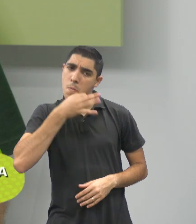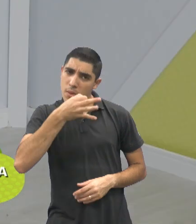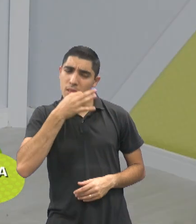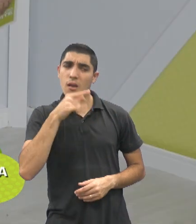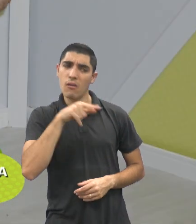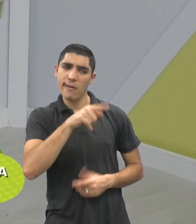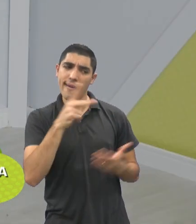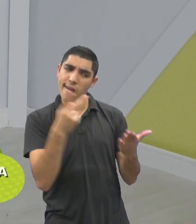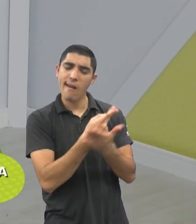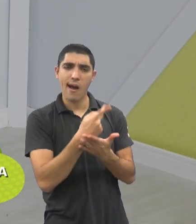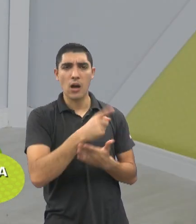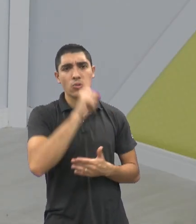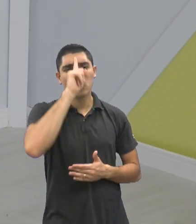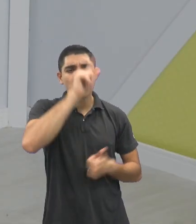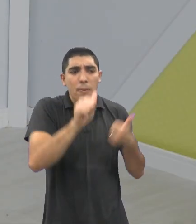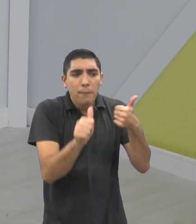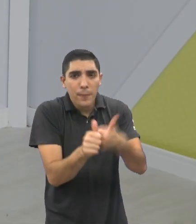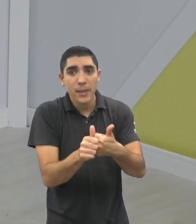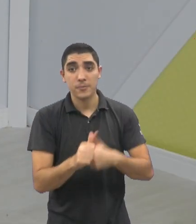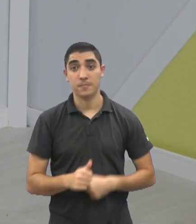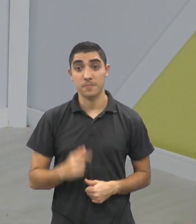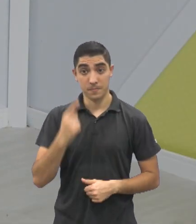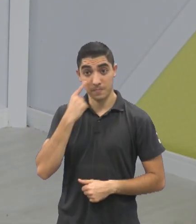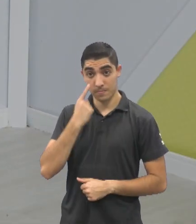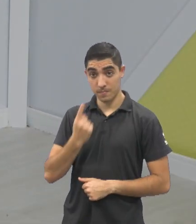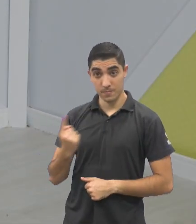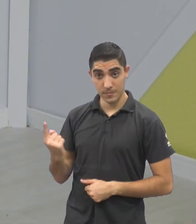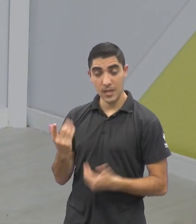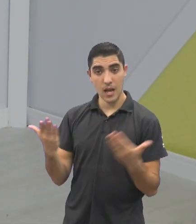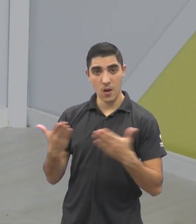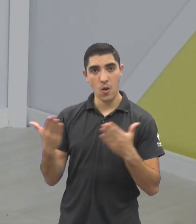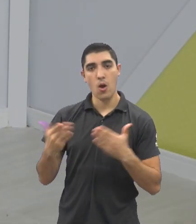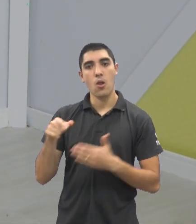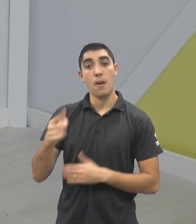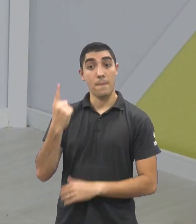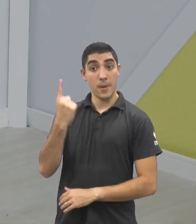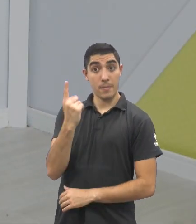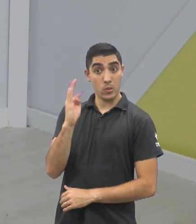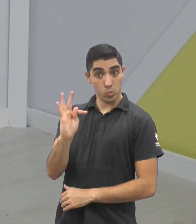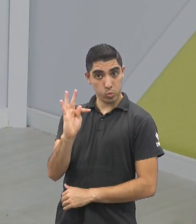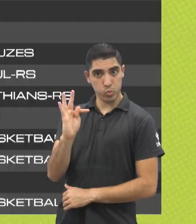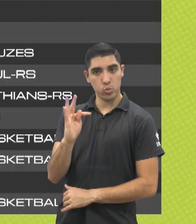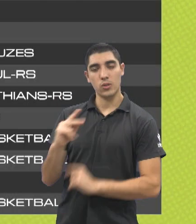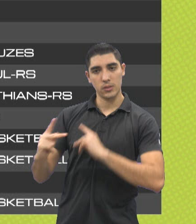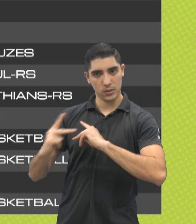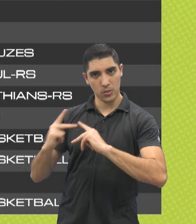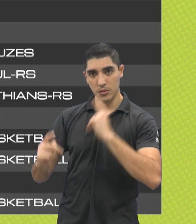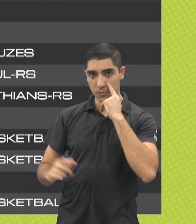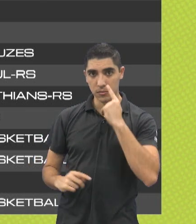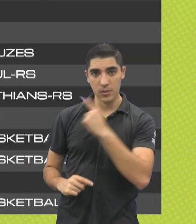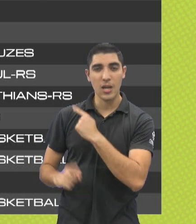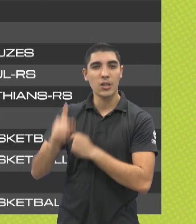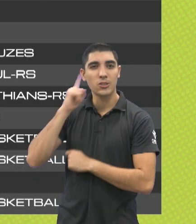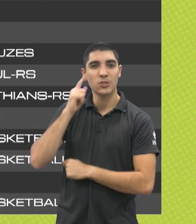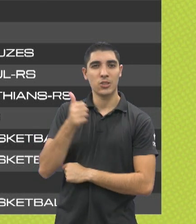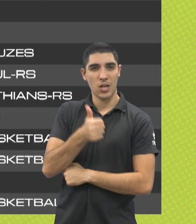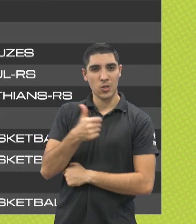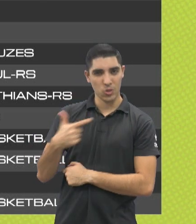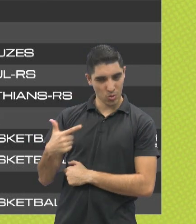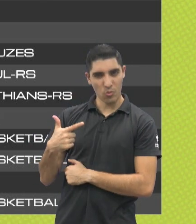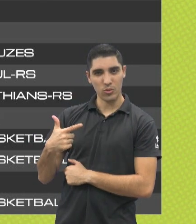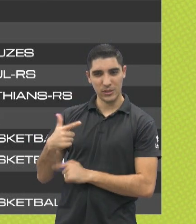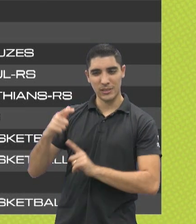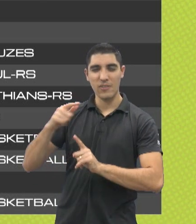calendário. Pois é, Peter, coloca pra gente aqui então a campanha do São José no primeiro turno do campeonato. Bruno disse bem, no feriado do dia 12, estreou perdendo